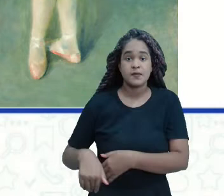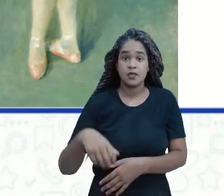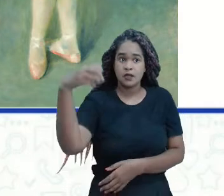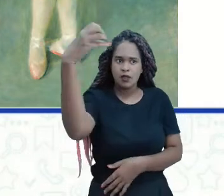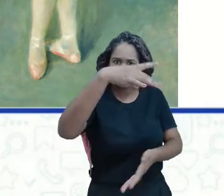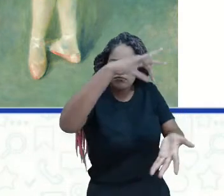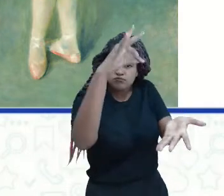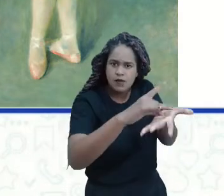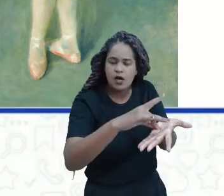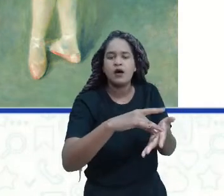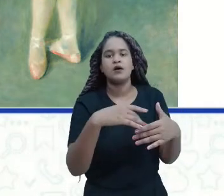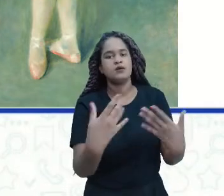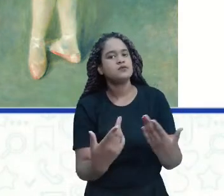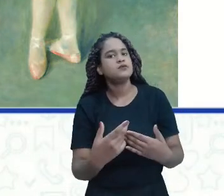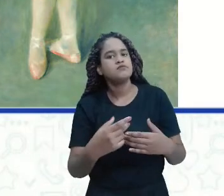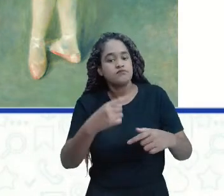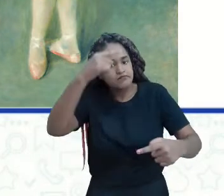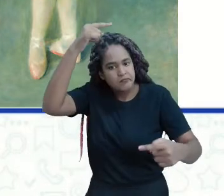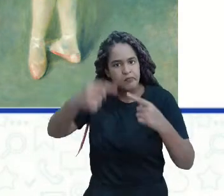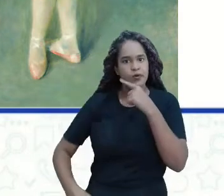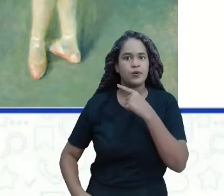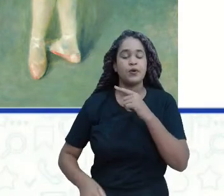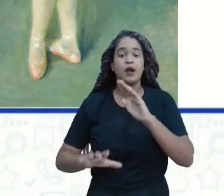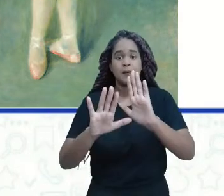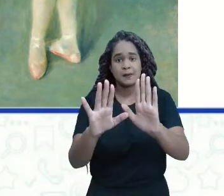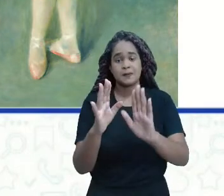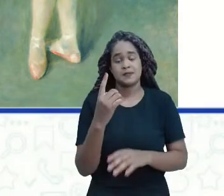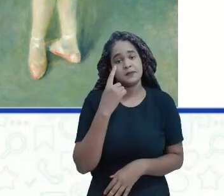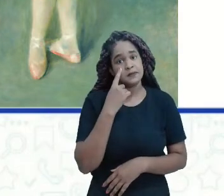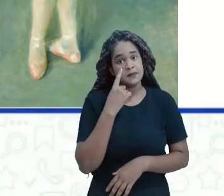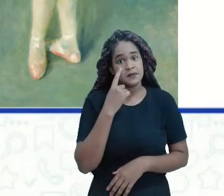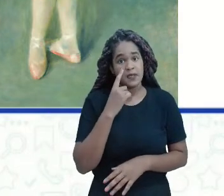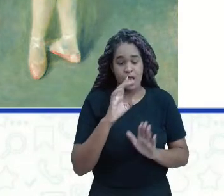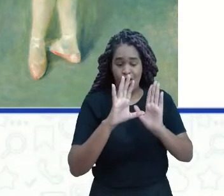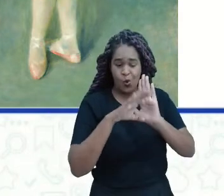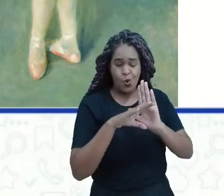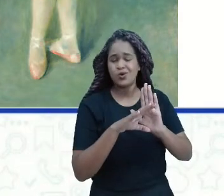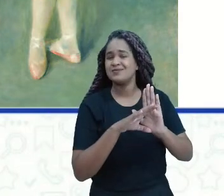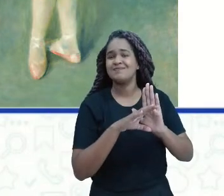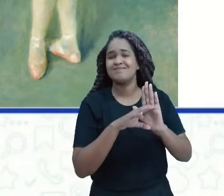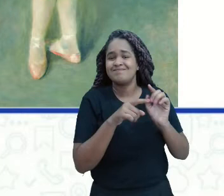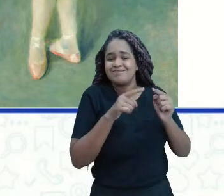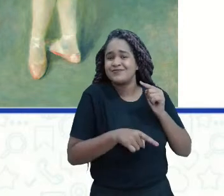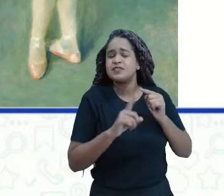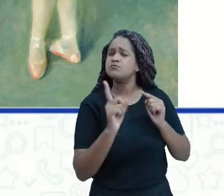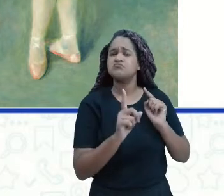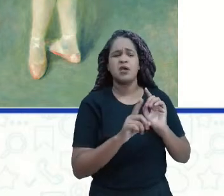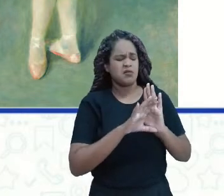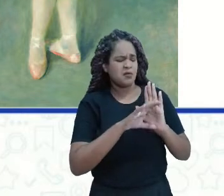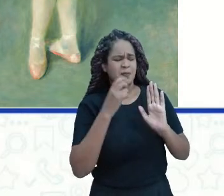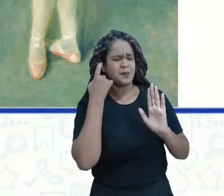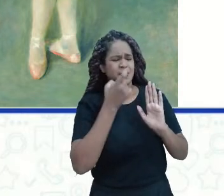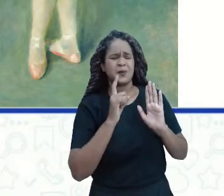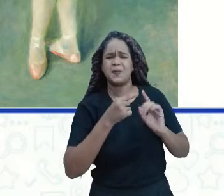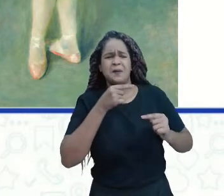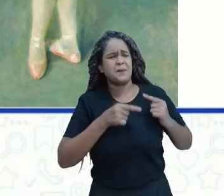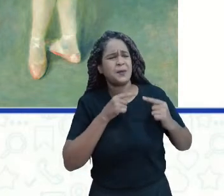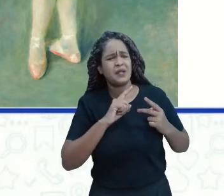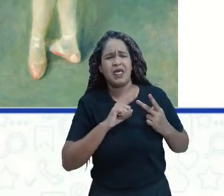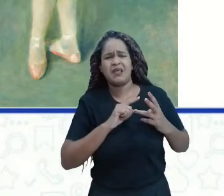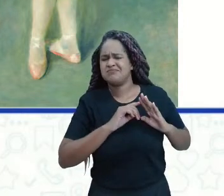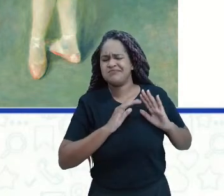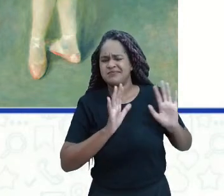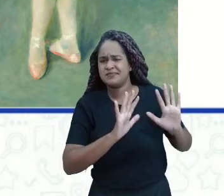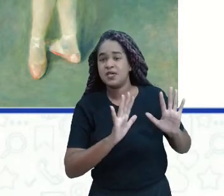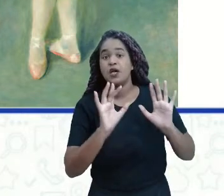passava. Então, ele fez uma ruptura formal, mas não fez tanto uma ruptura conceitual. Eles não estavam muito preocupados com as questões políticas, né, nem